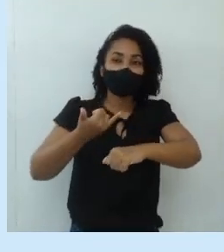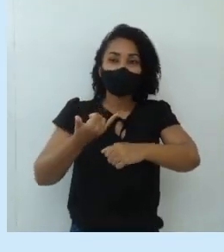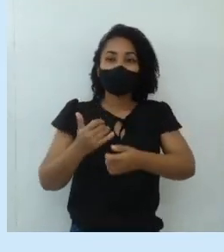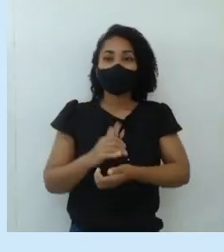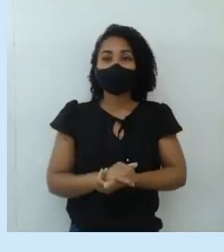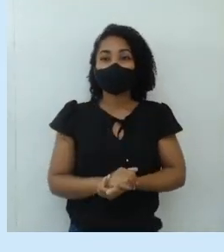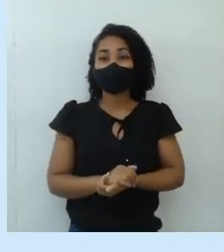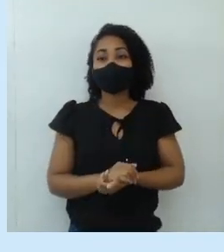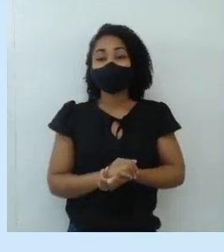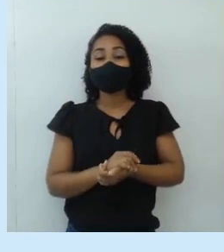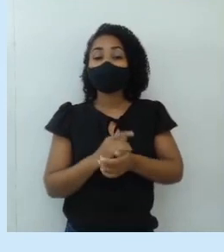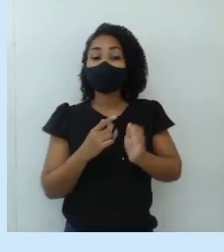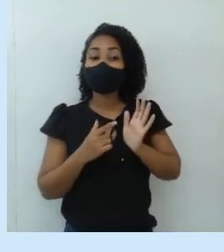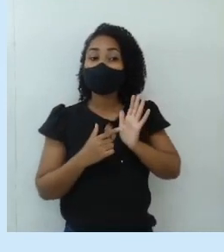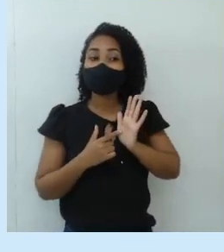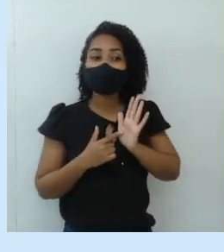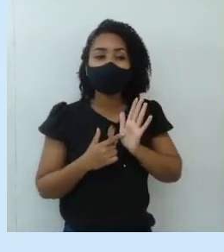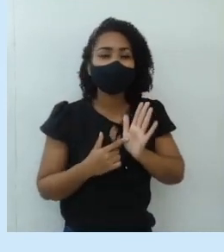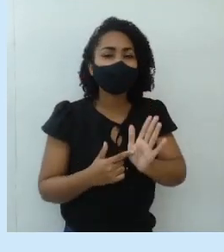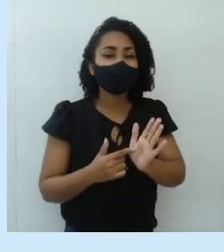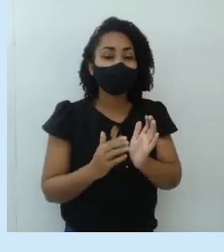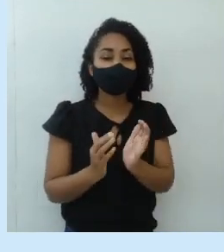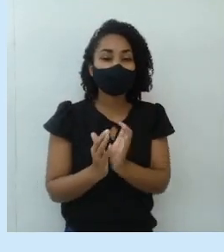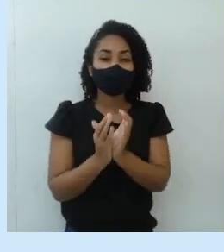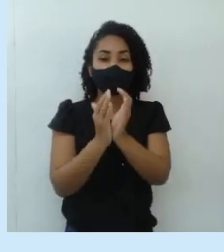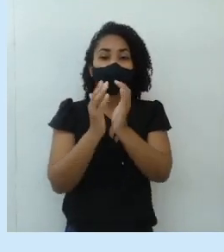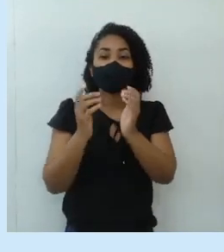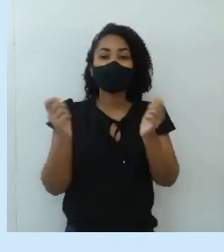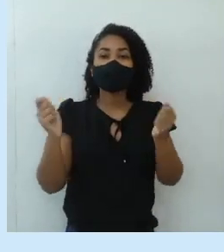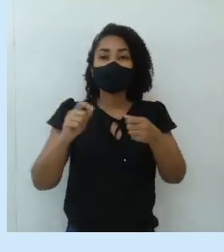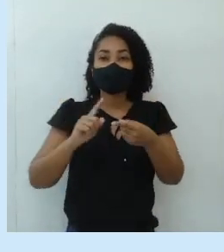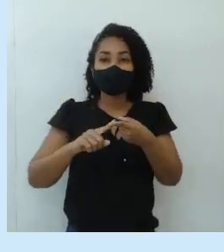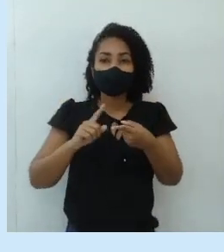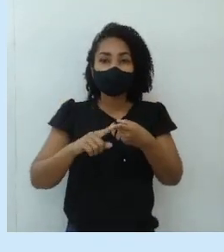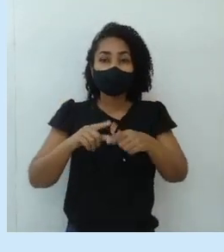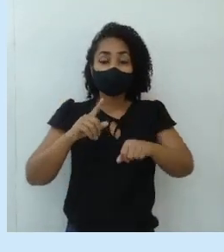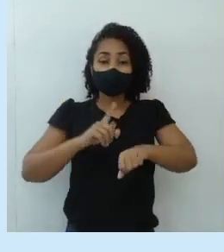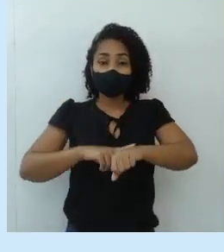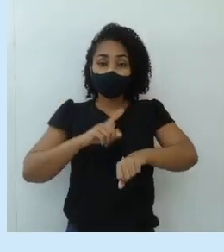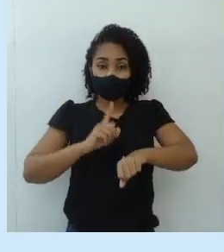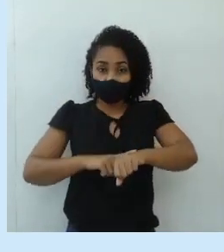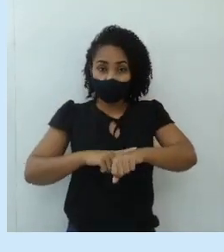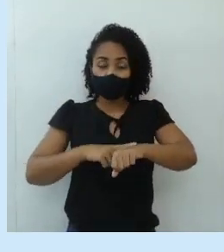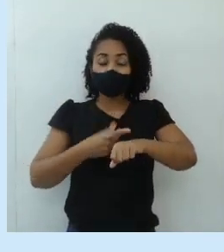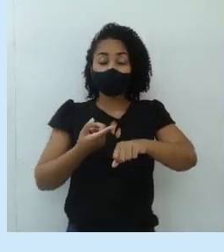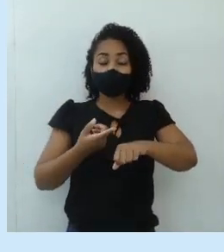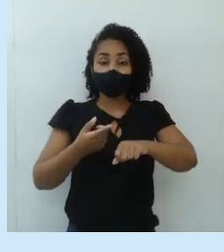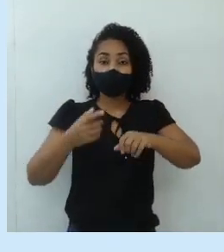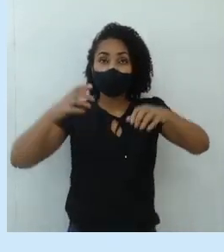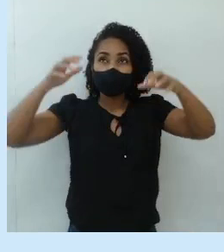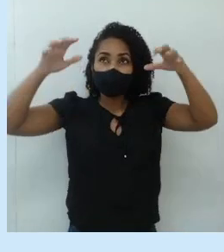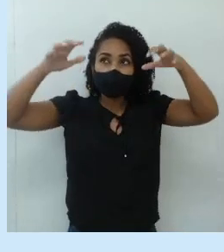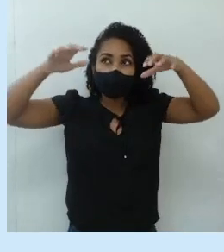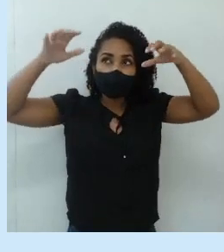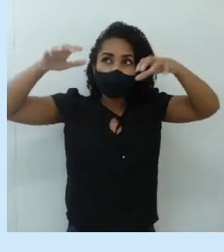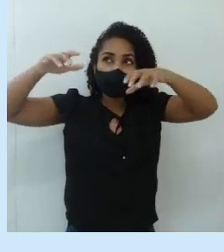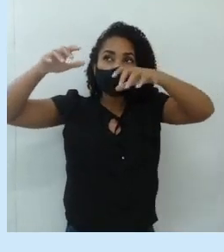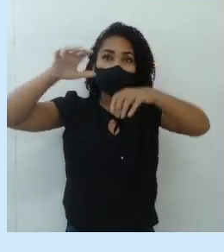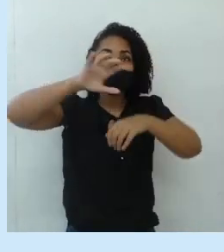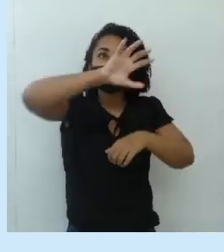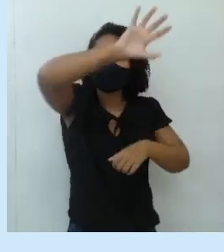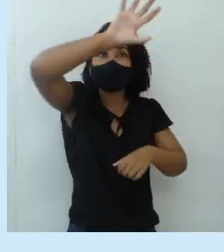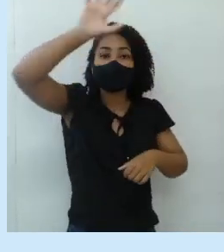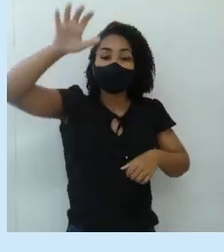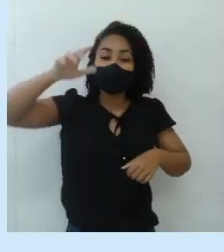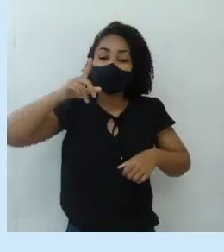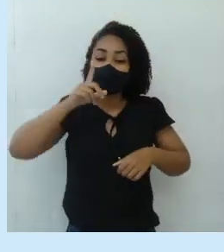que registram todas as condições do tempo atmosféricos nos continentes, nos